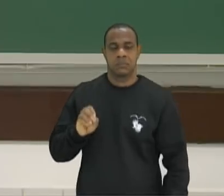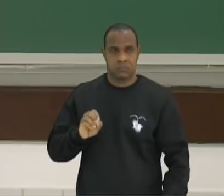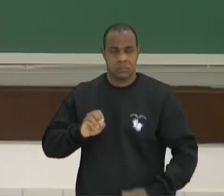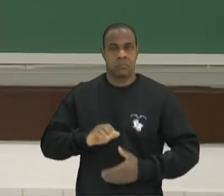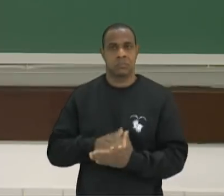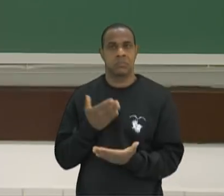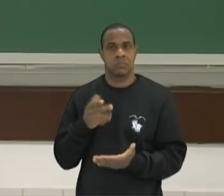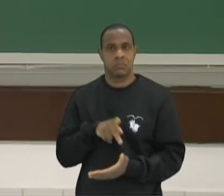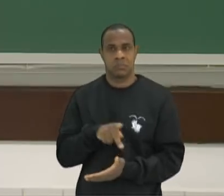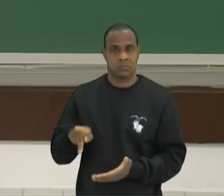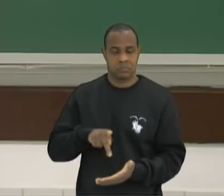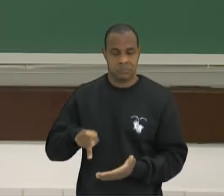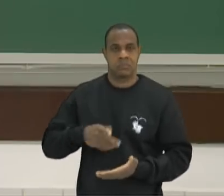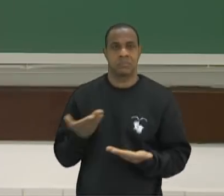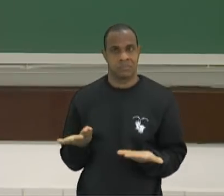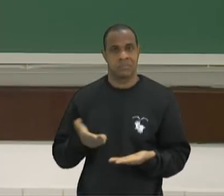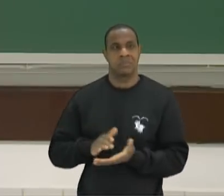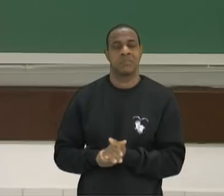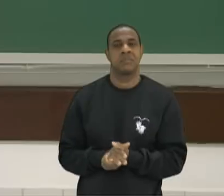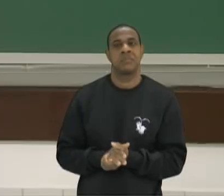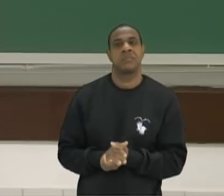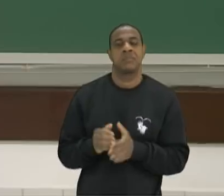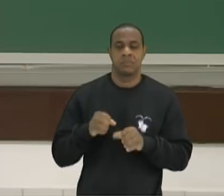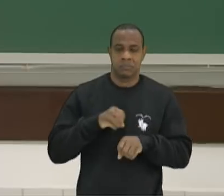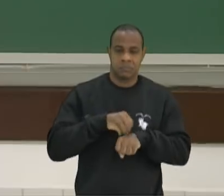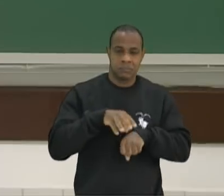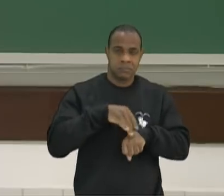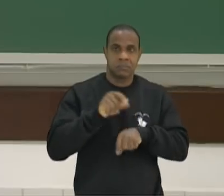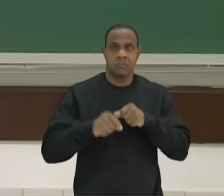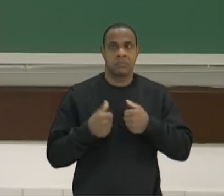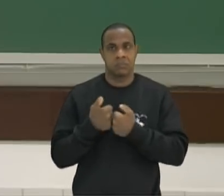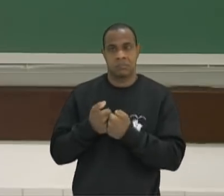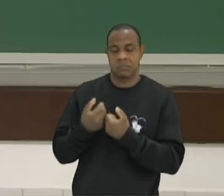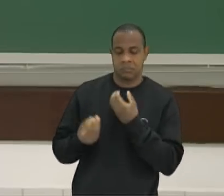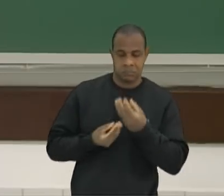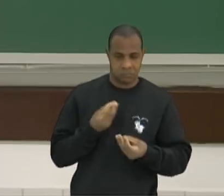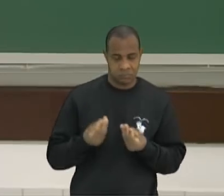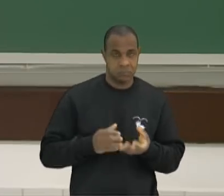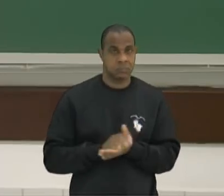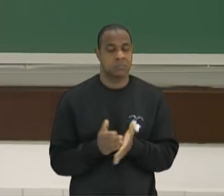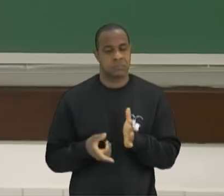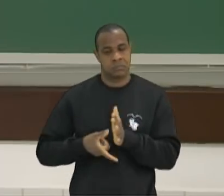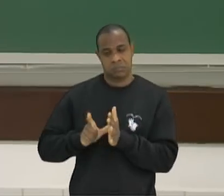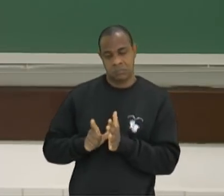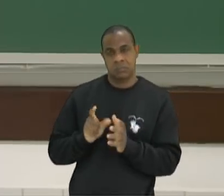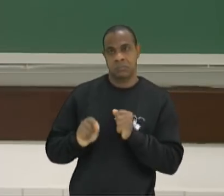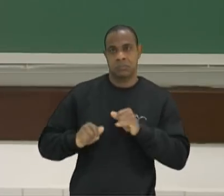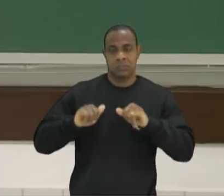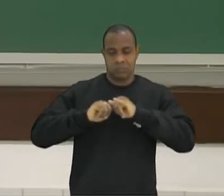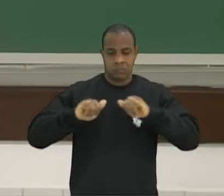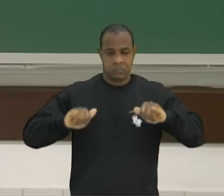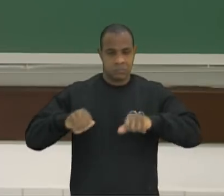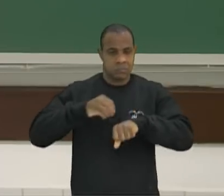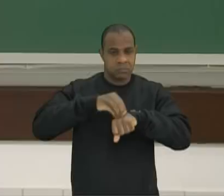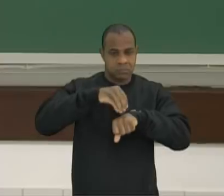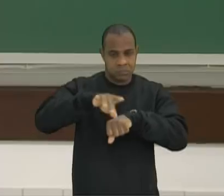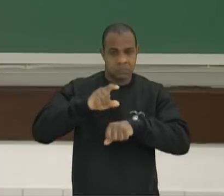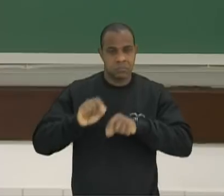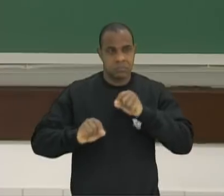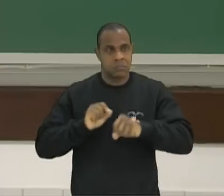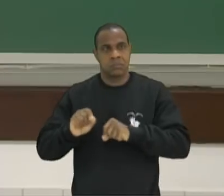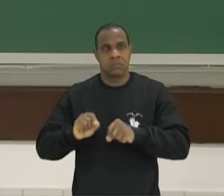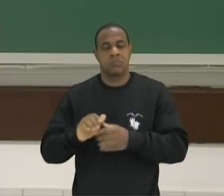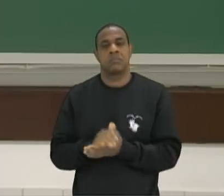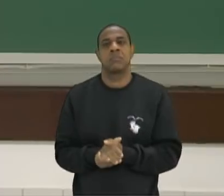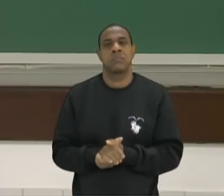estar contribuindo com vocês um pouco da parte da Física. Antes de começar essa aula, gostaria de mandar um grande abraço para os meus estudantes,